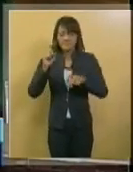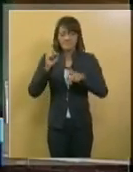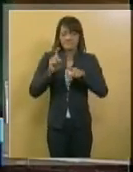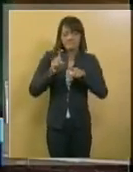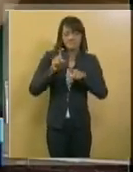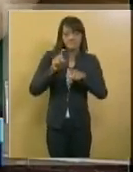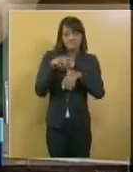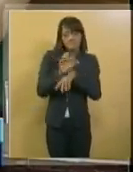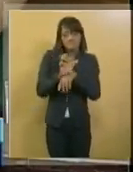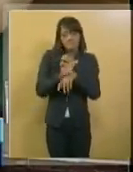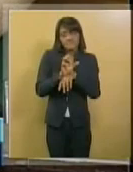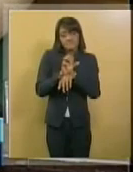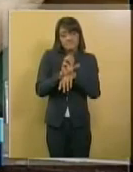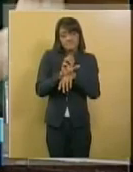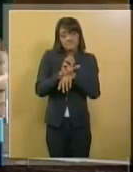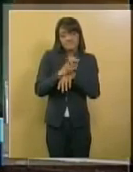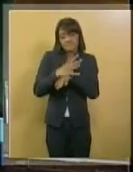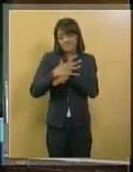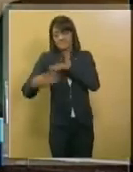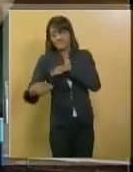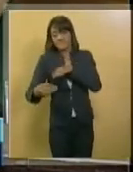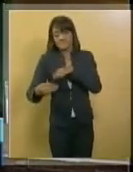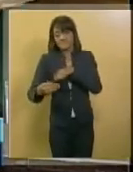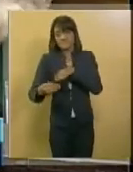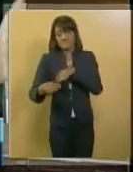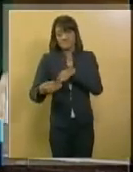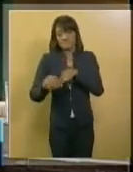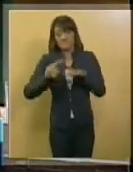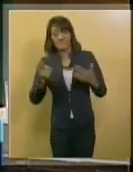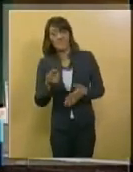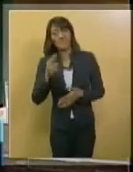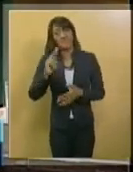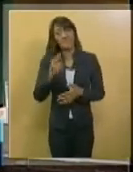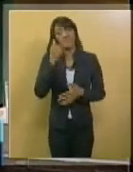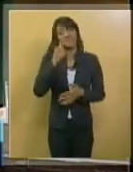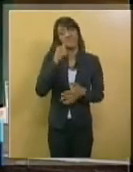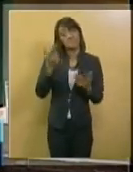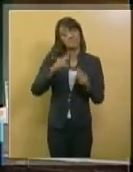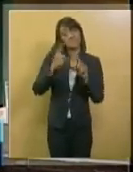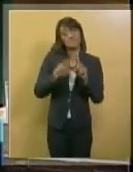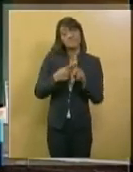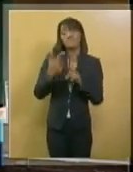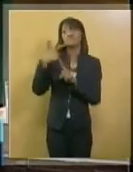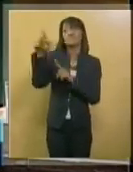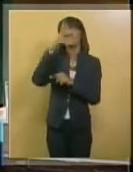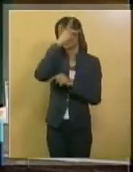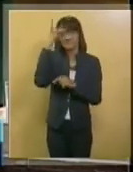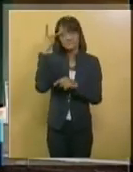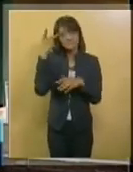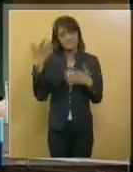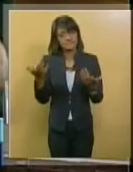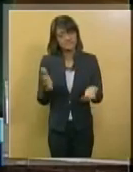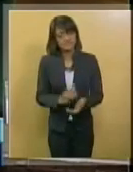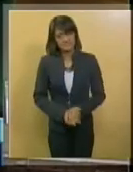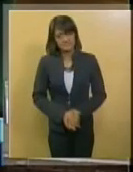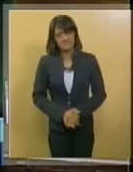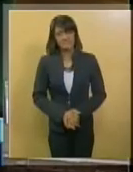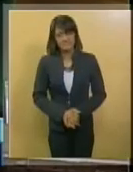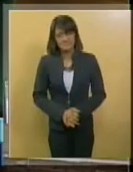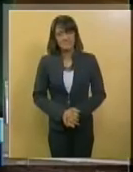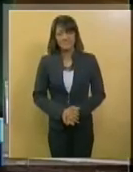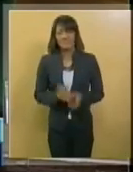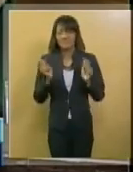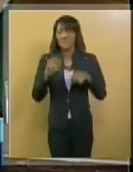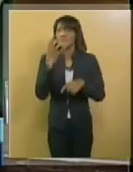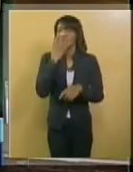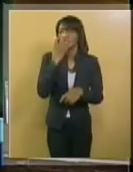ou de outro, sei lá, via cordão umbilical, se for uma mulher, para mais alguém. Senhores, isso vale para o cão,